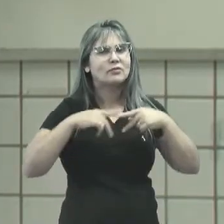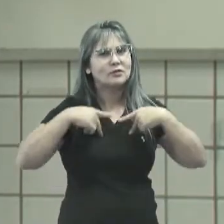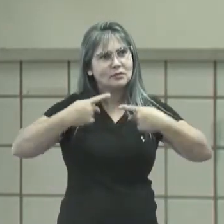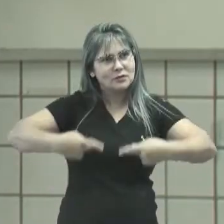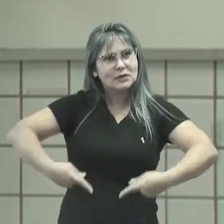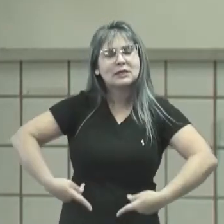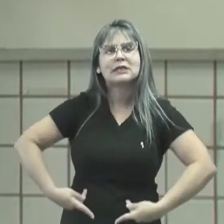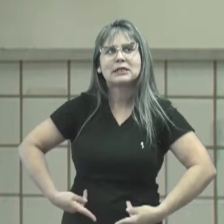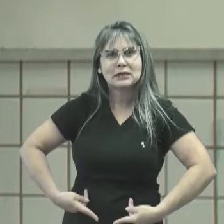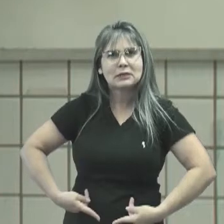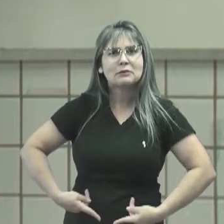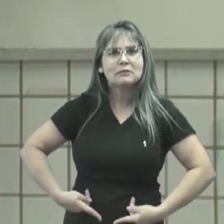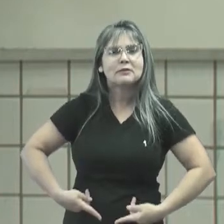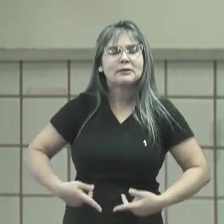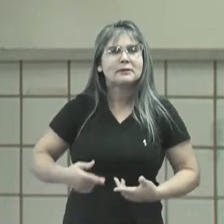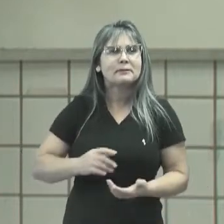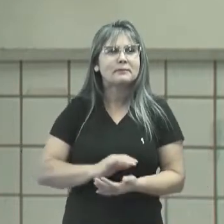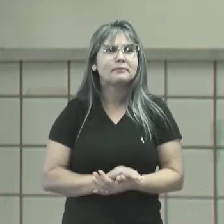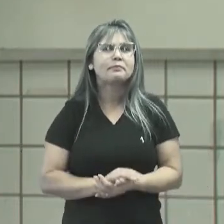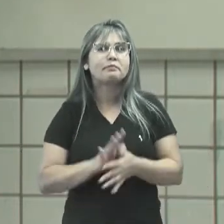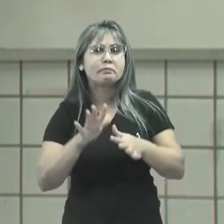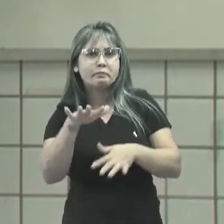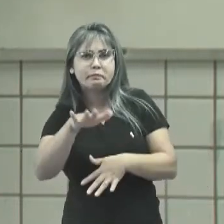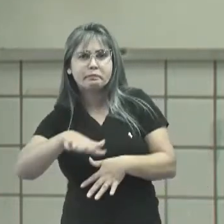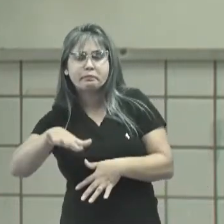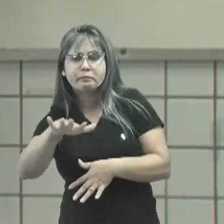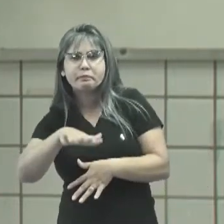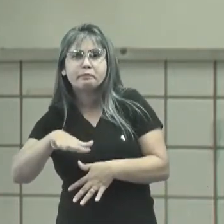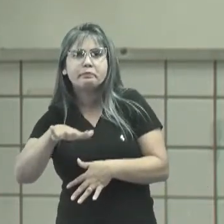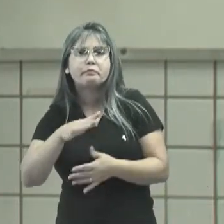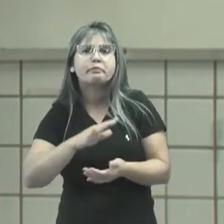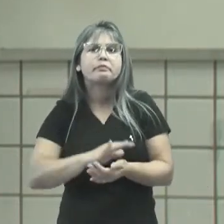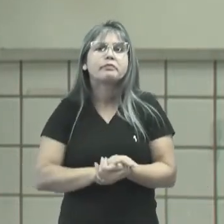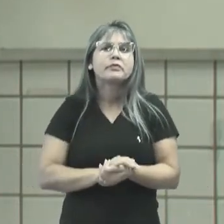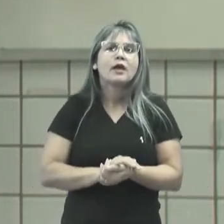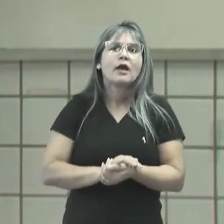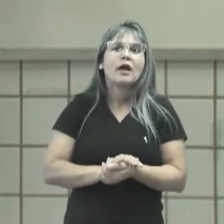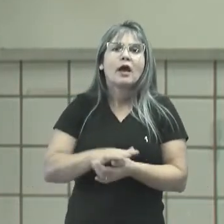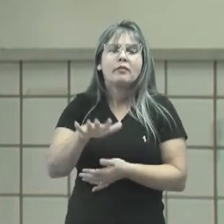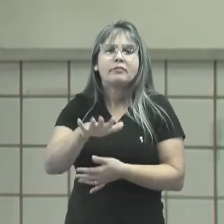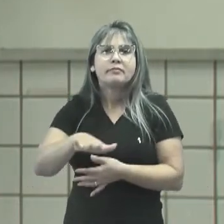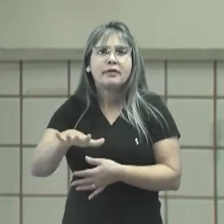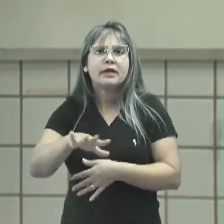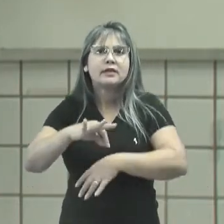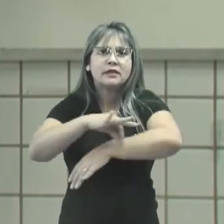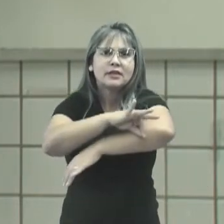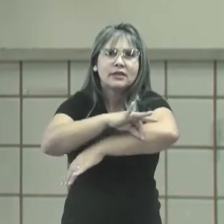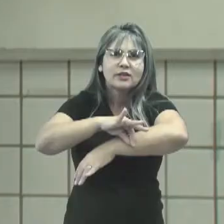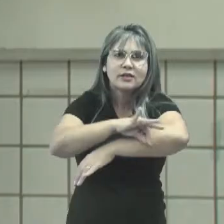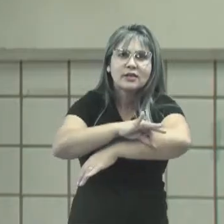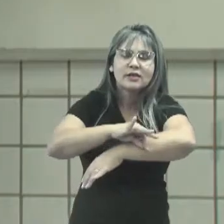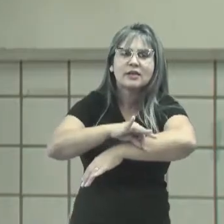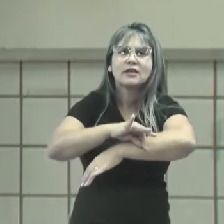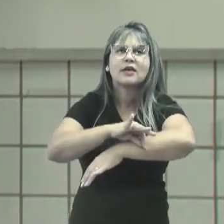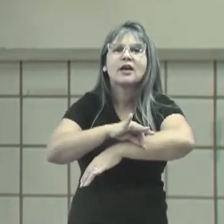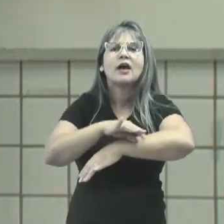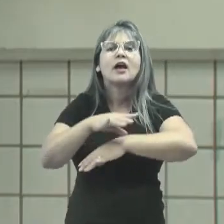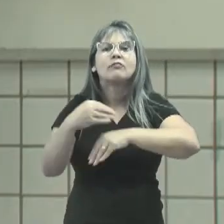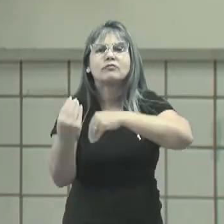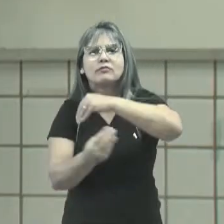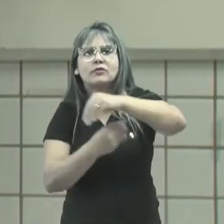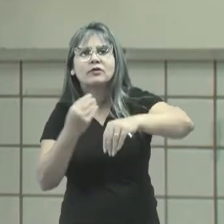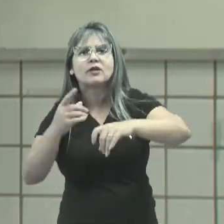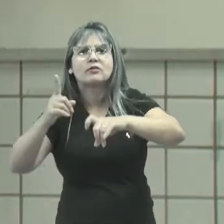é a parte da medicina com a engenharia, que produz esse equipamento. Isso aqui você vê uma menina durante uma aula